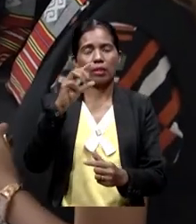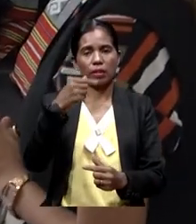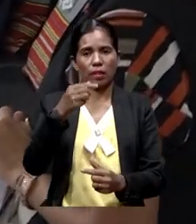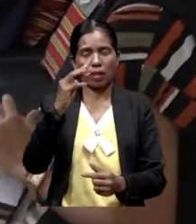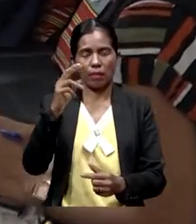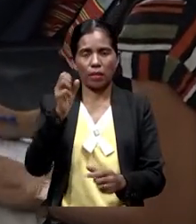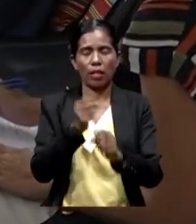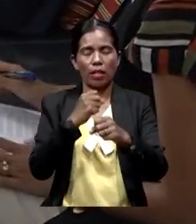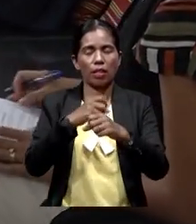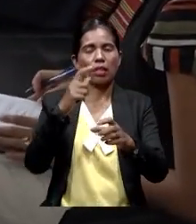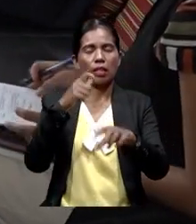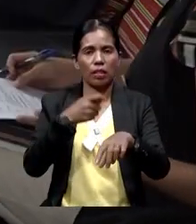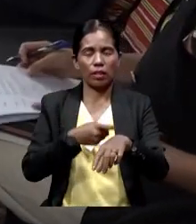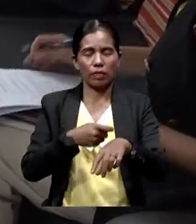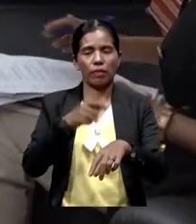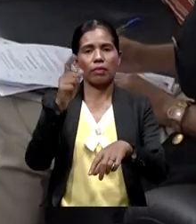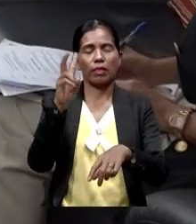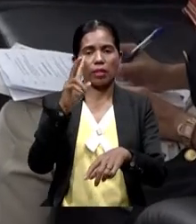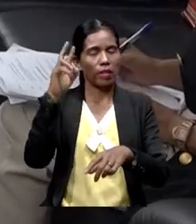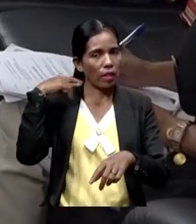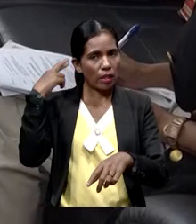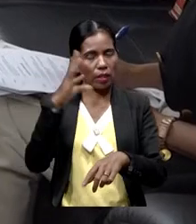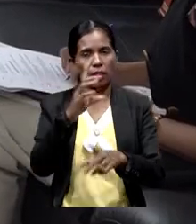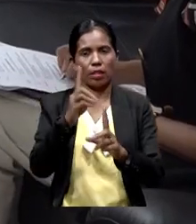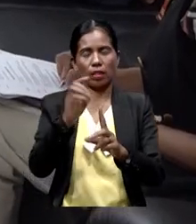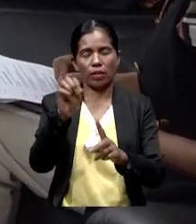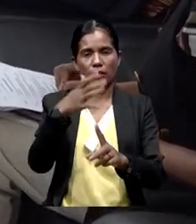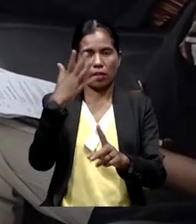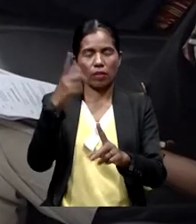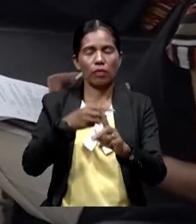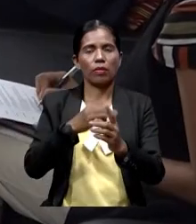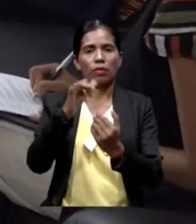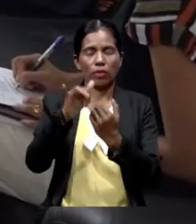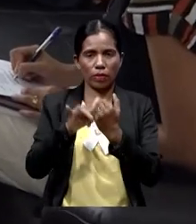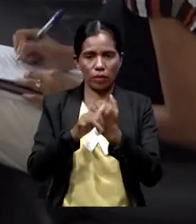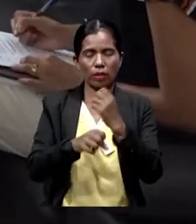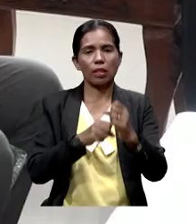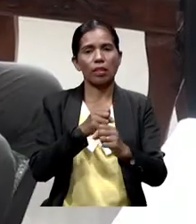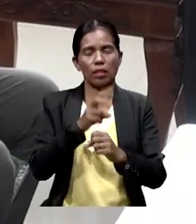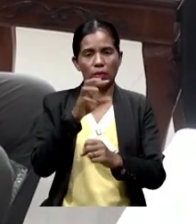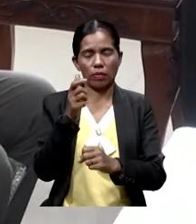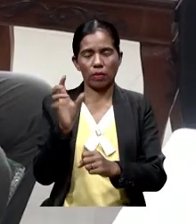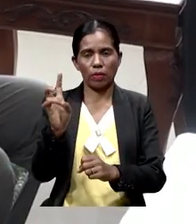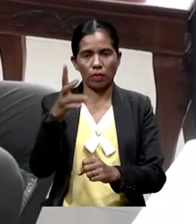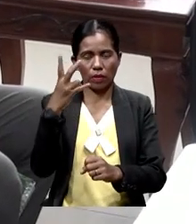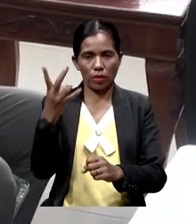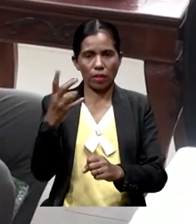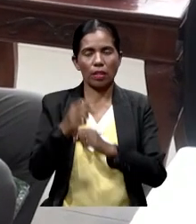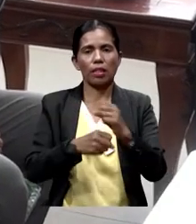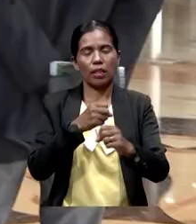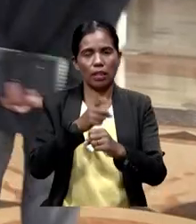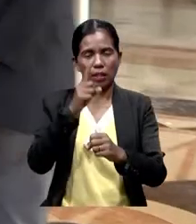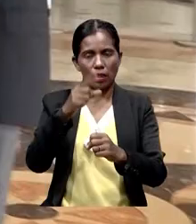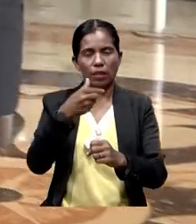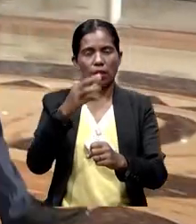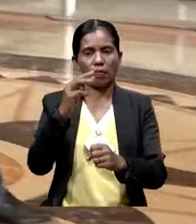televisão, rádio no multimédia e a Loro San Lourenço em Lima, Fulano Junho, Tinarinho Rua San Lourenço em Ritu, Rafoen Tinanida,